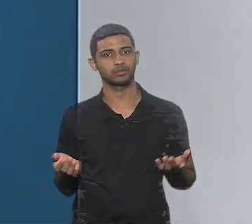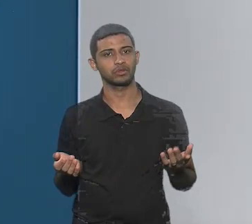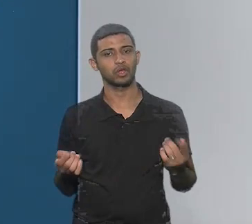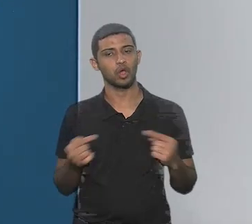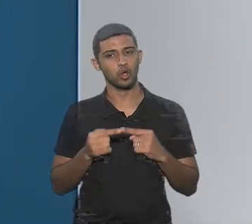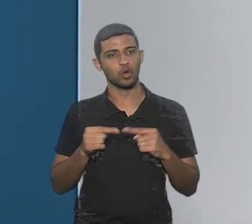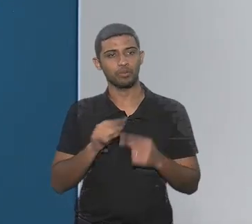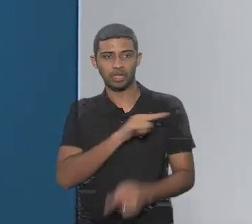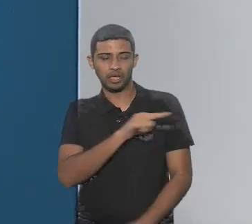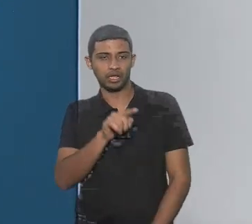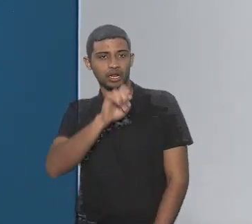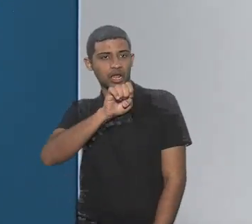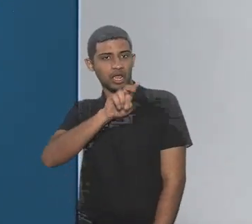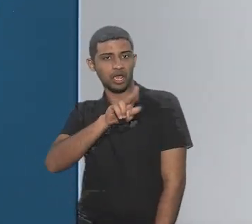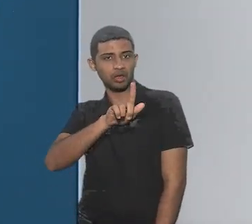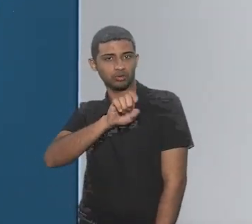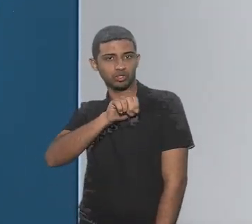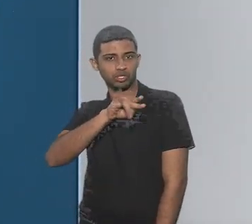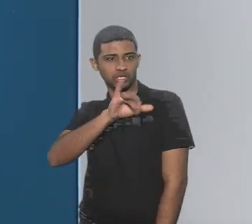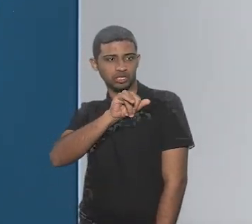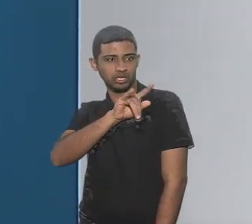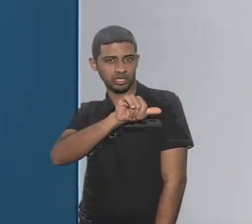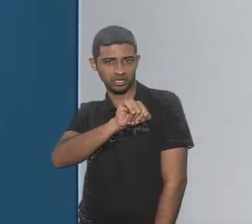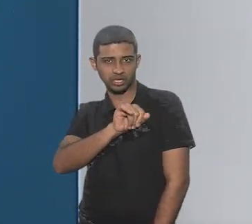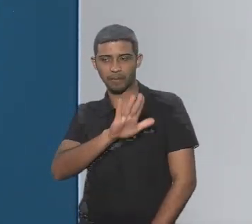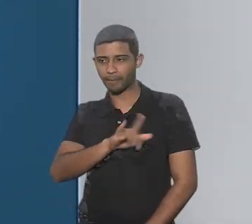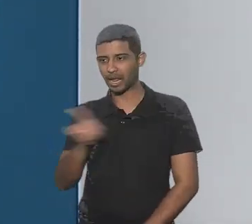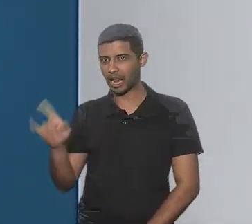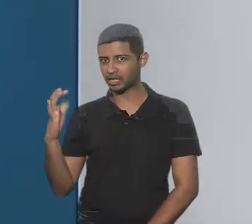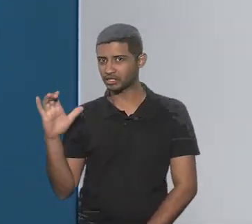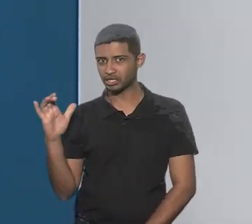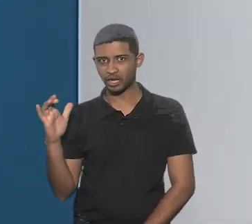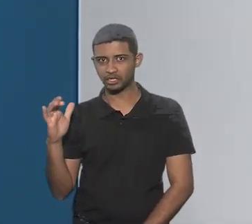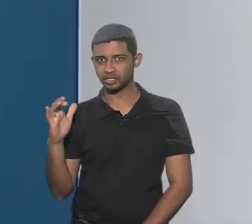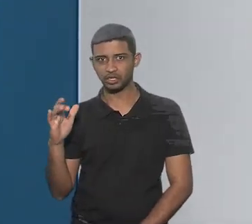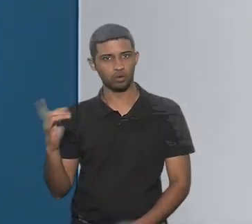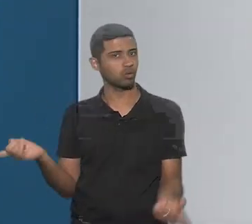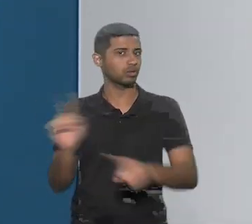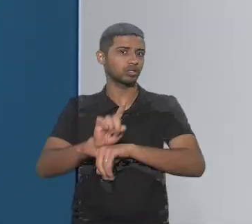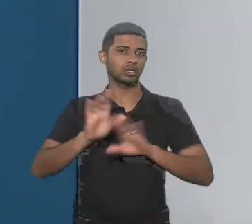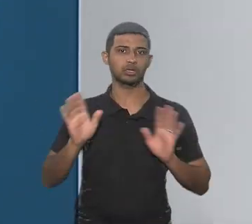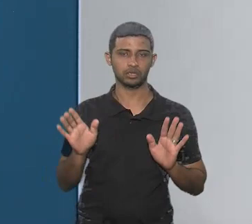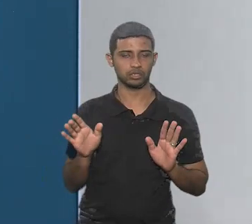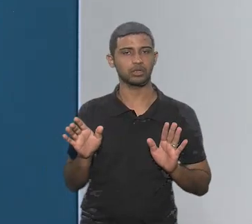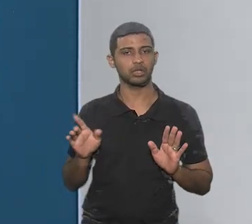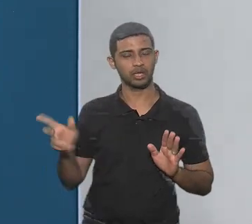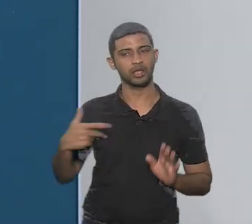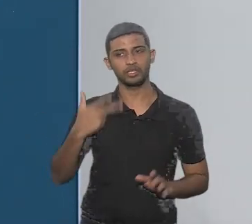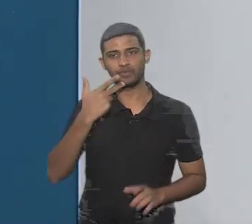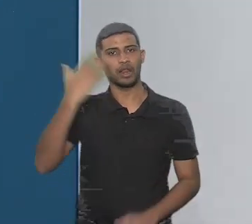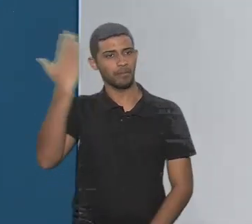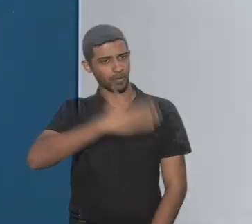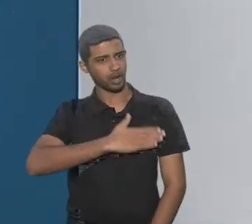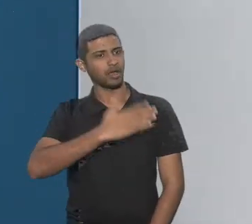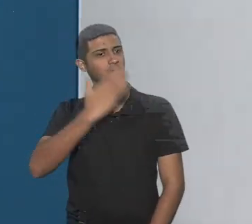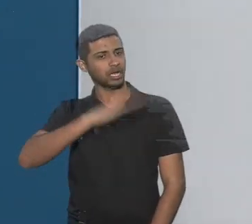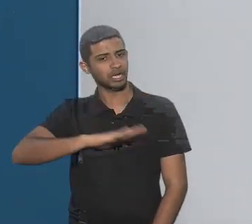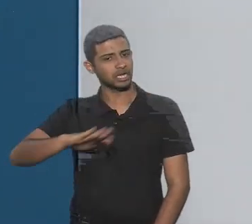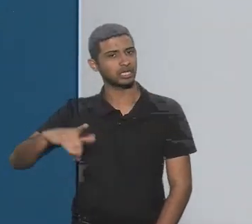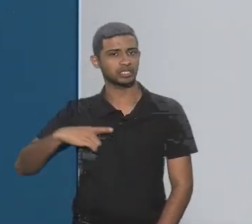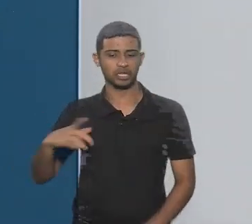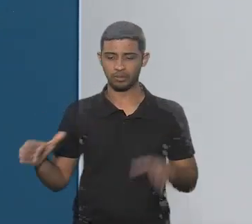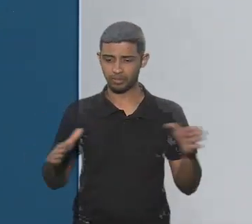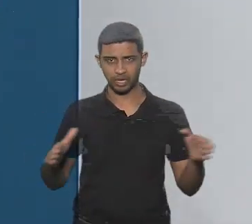Segundo os eugenistas, mas segundo a ciência, não. Essas crianças, elas